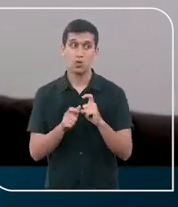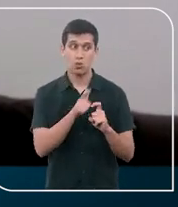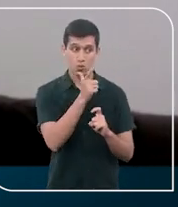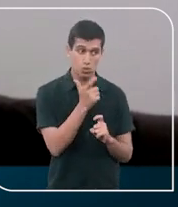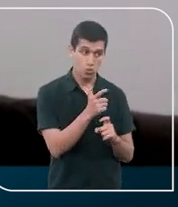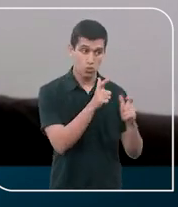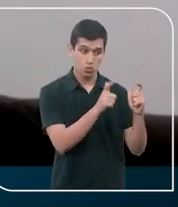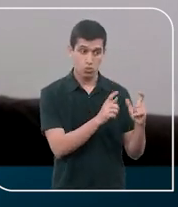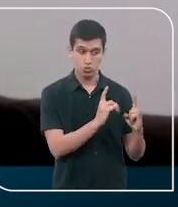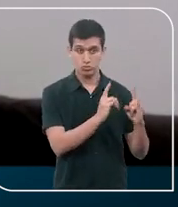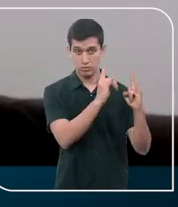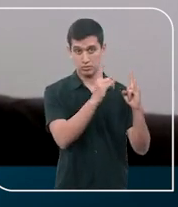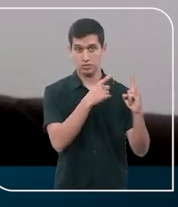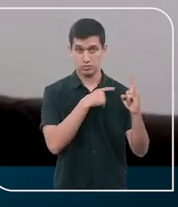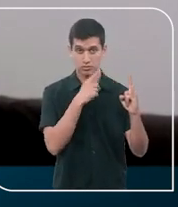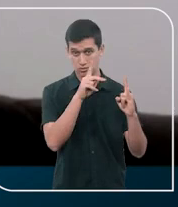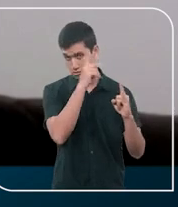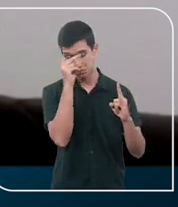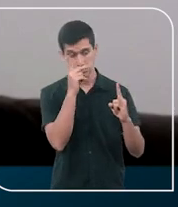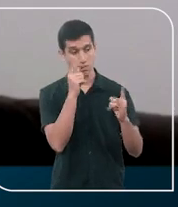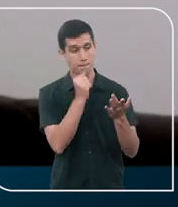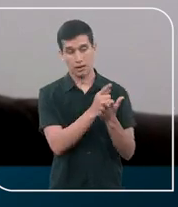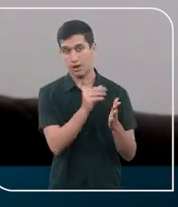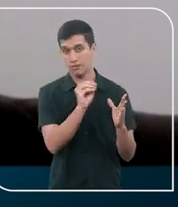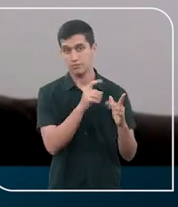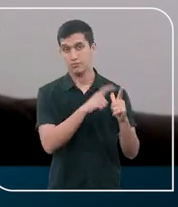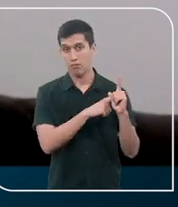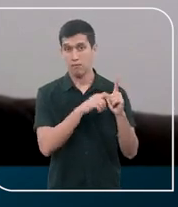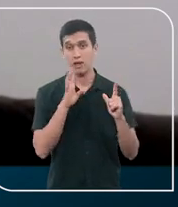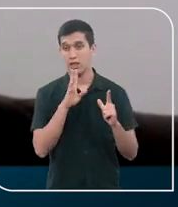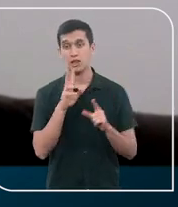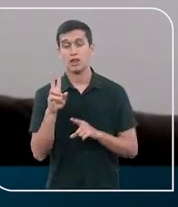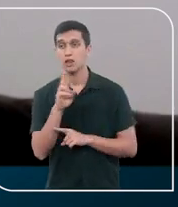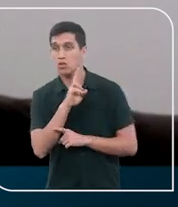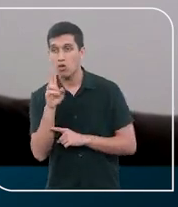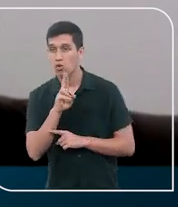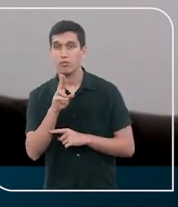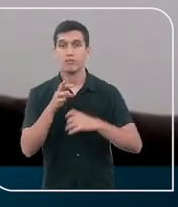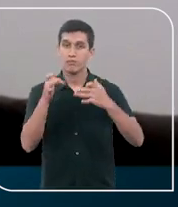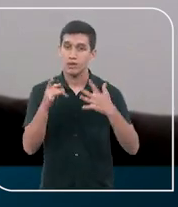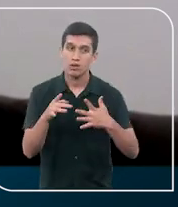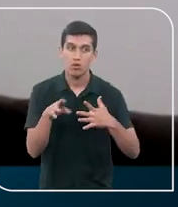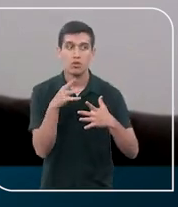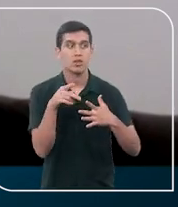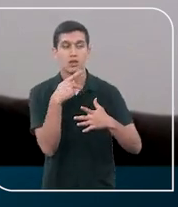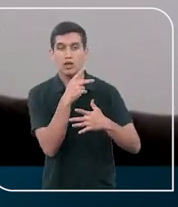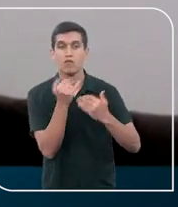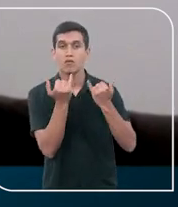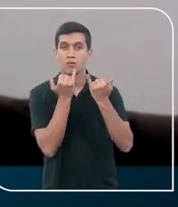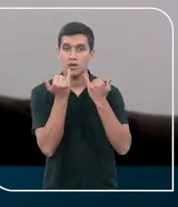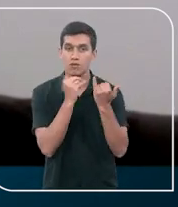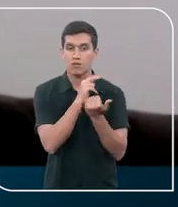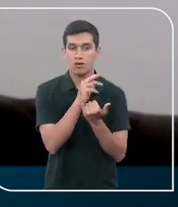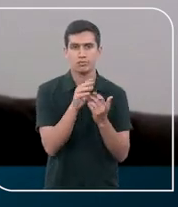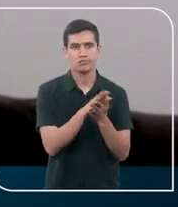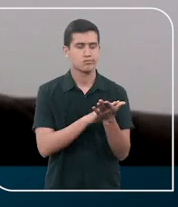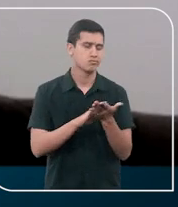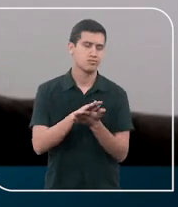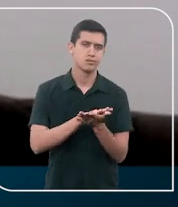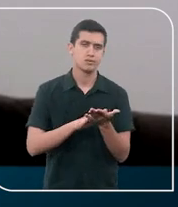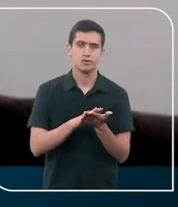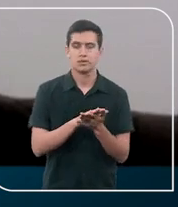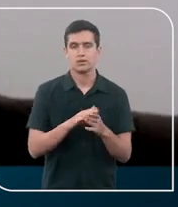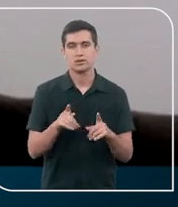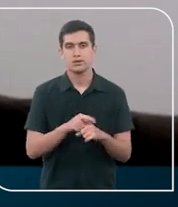inadimplente, mas não fazendo ali menção dos dados, né, daquele condômino, dos proprietários. E eu também gostaria